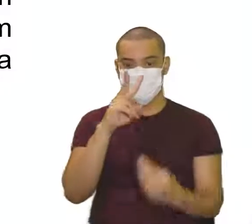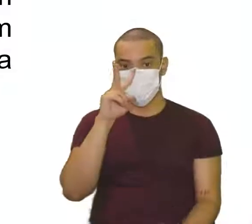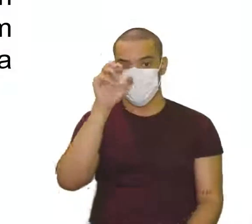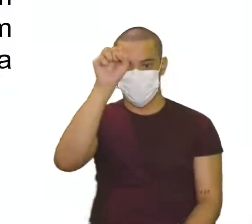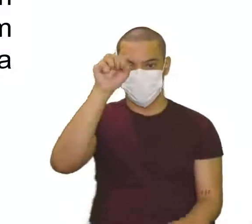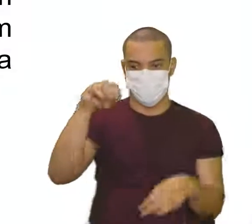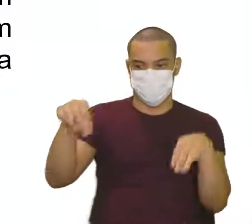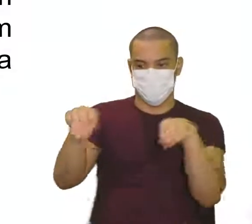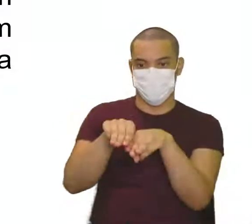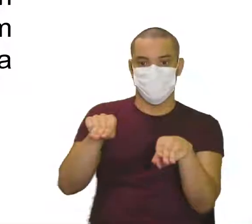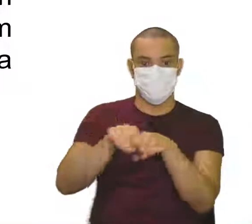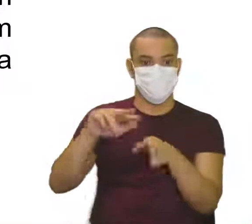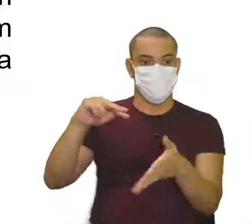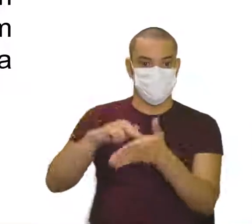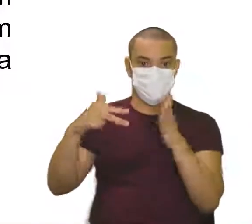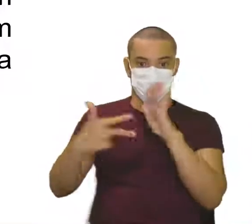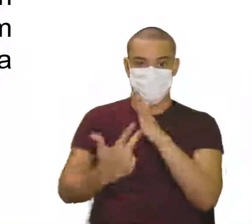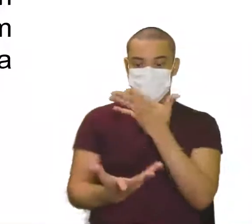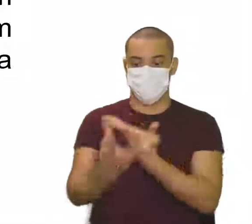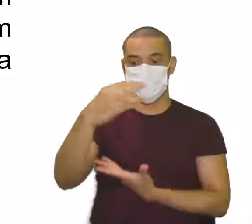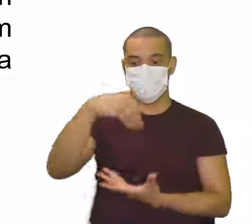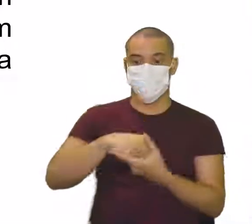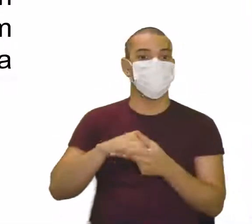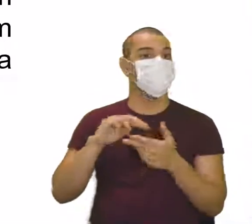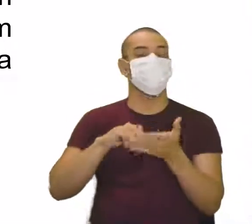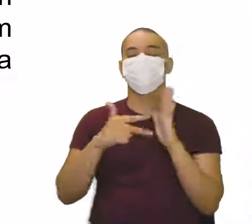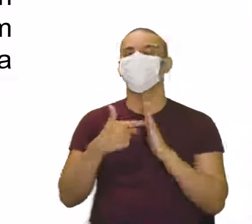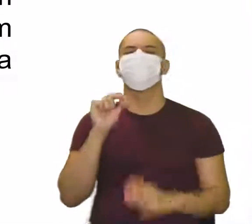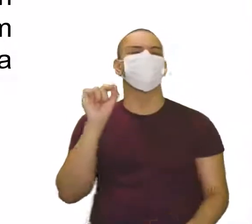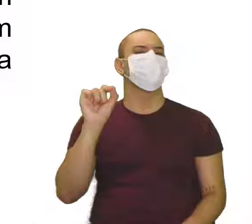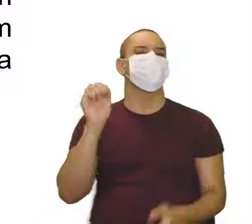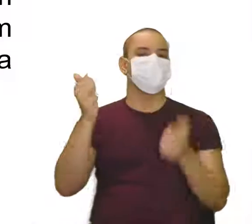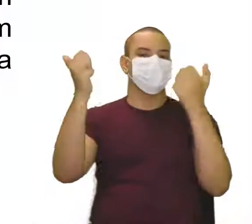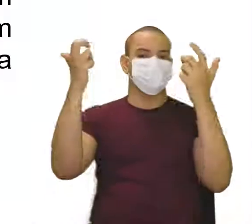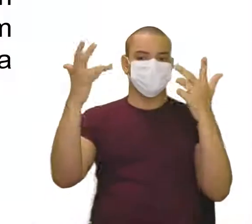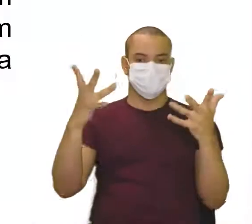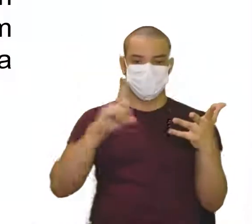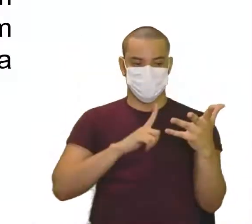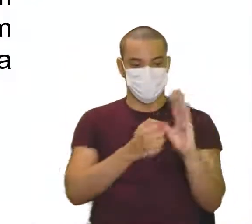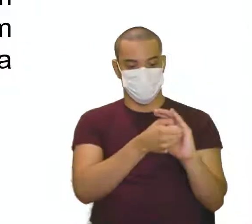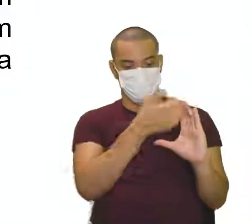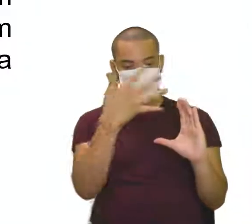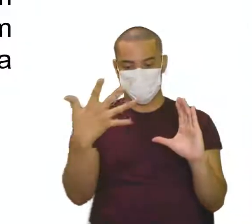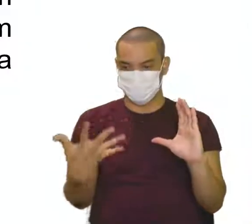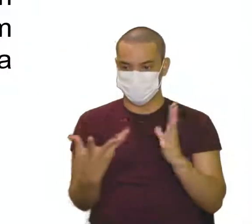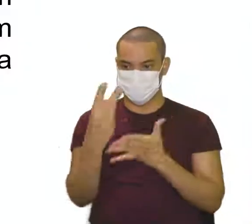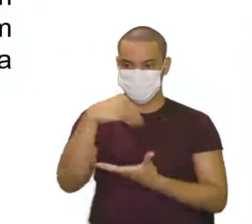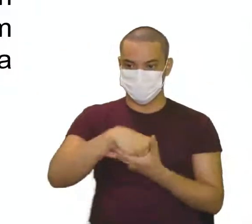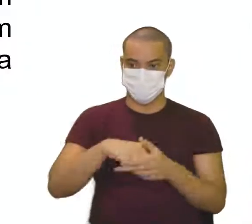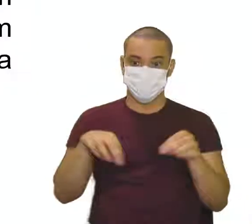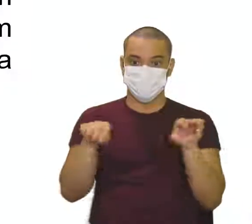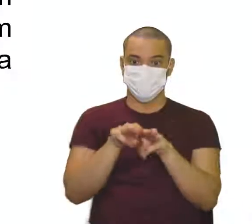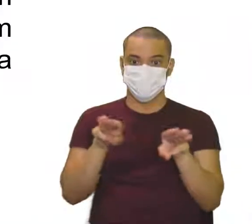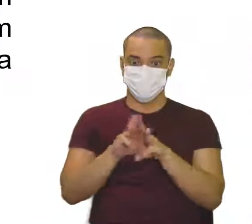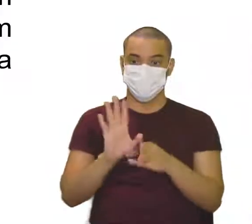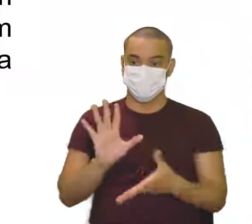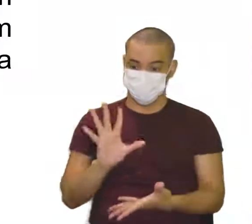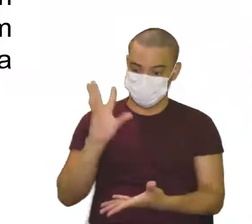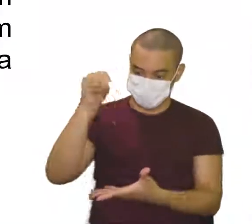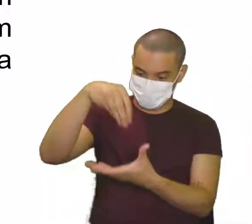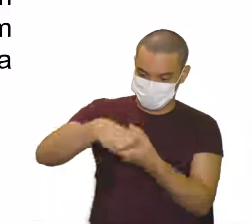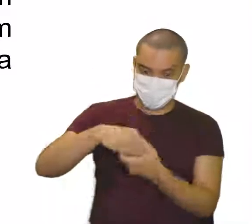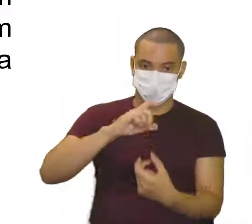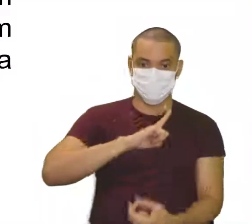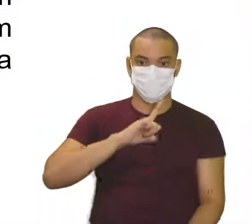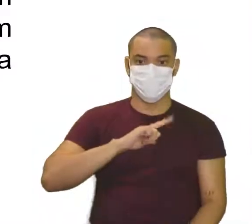magnética. Ou seja, se eu tenho características magnéticas aqui e eles são expostos a campos, então